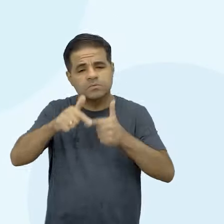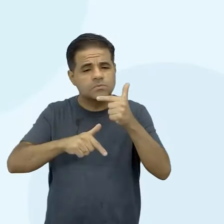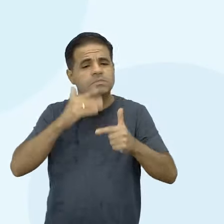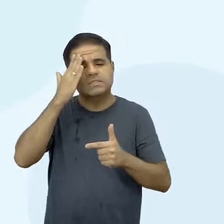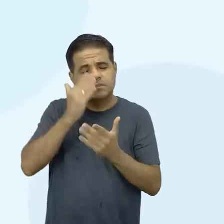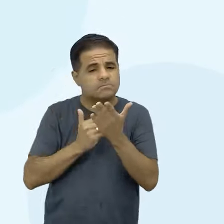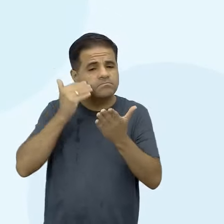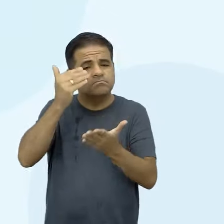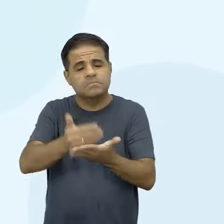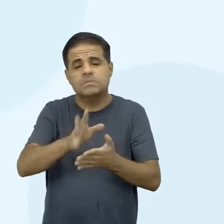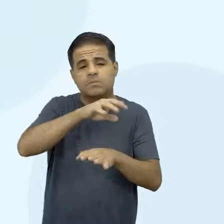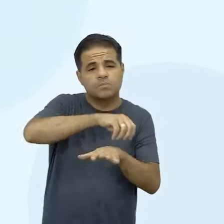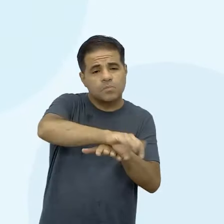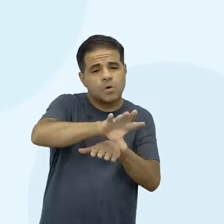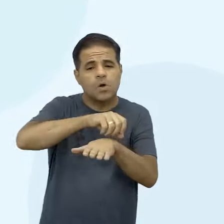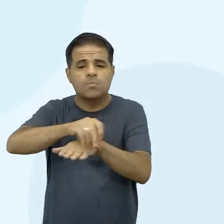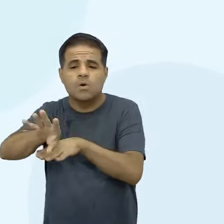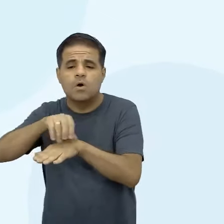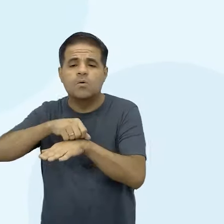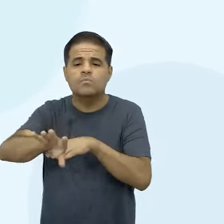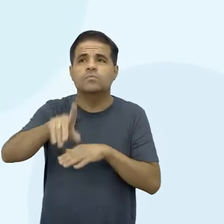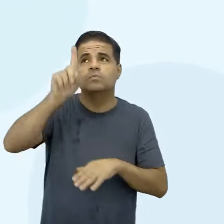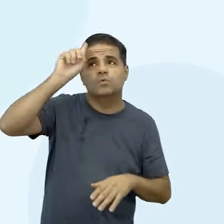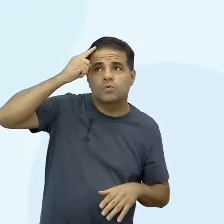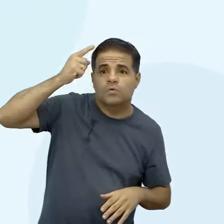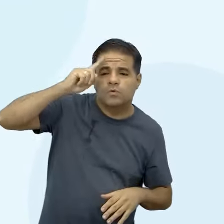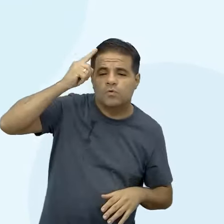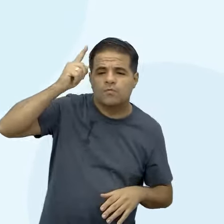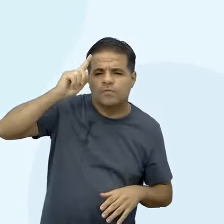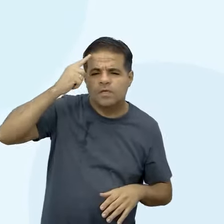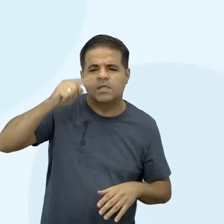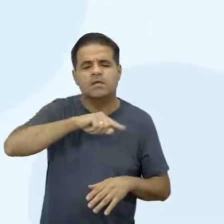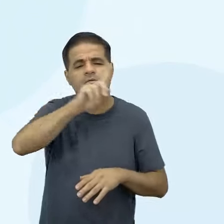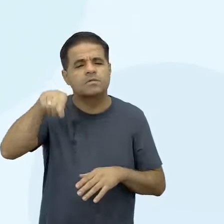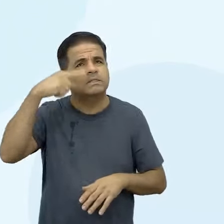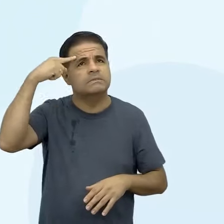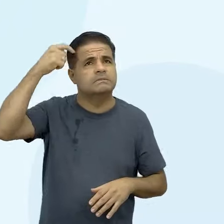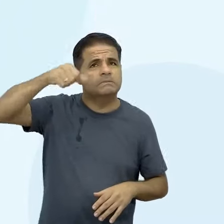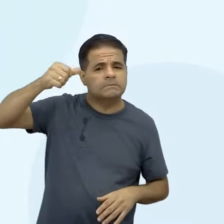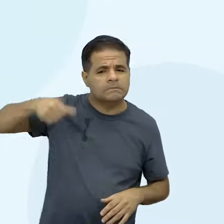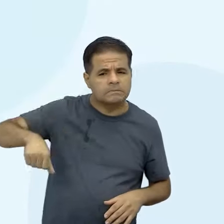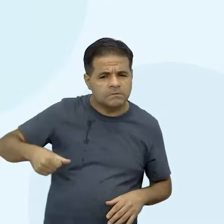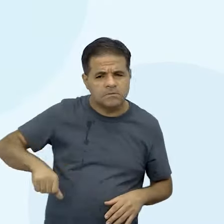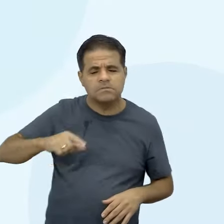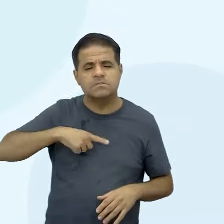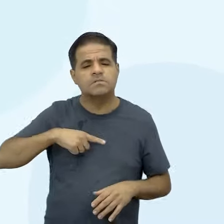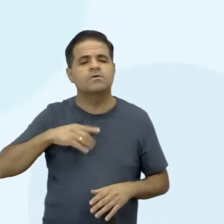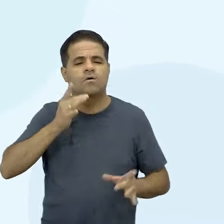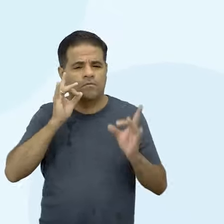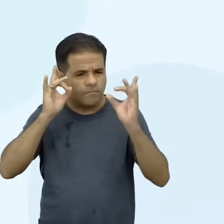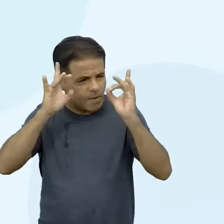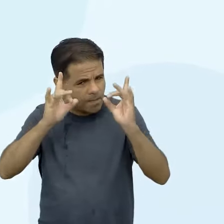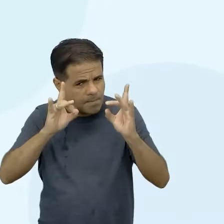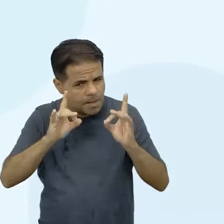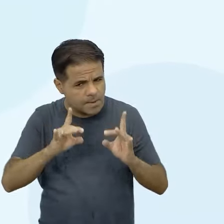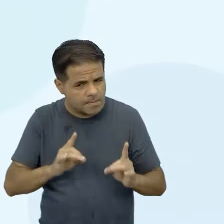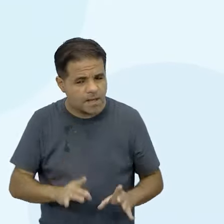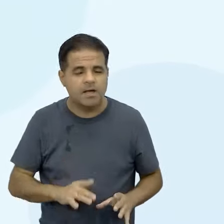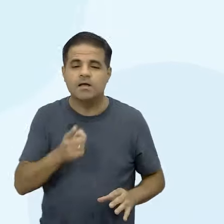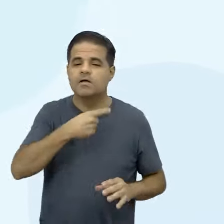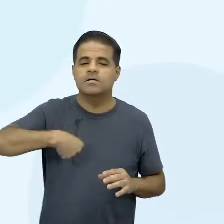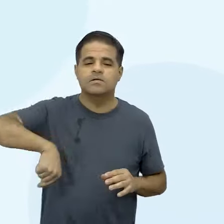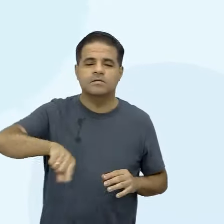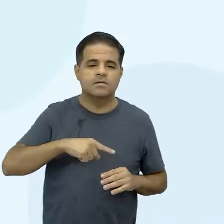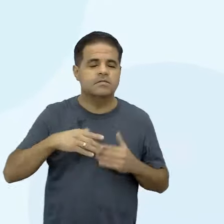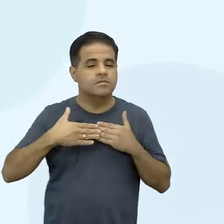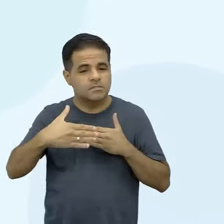saiba mais com algumas dicas, né? Dúvidas e avaliação que vocês tiverem para a gente ter um feedback, né? E por fim,